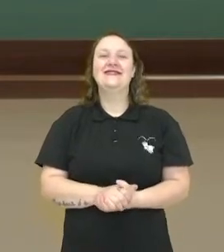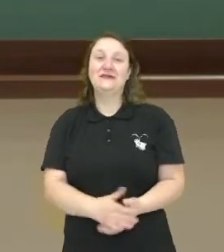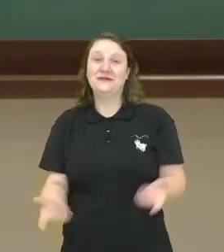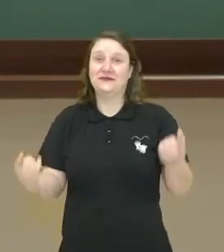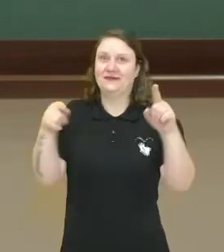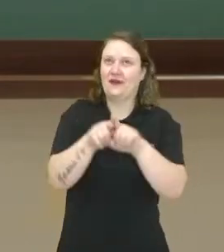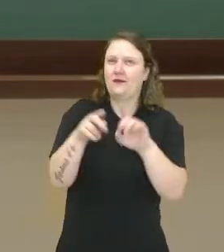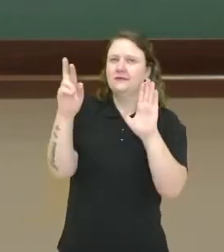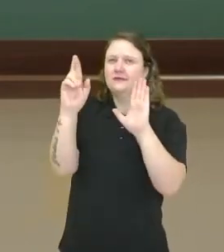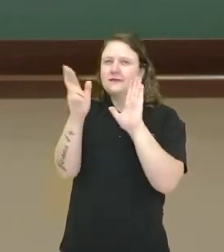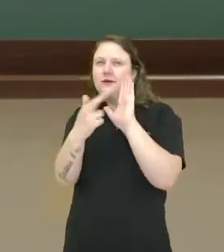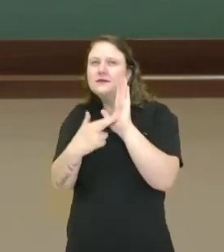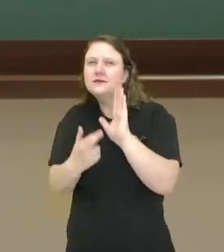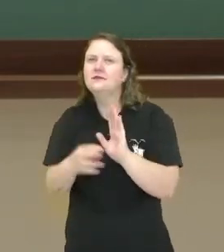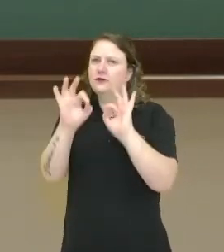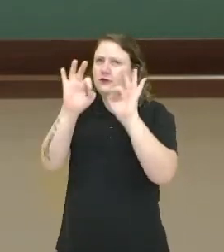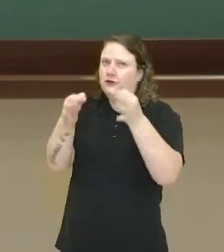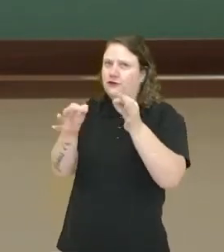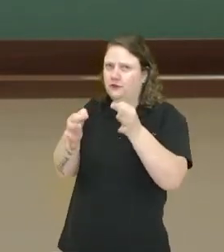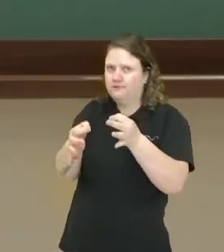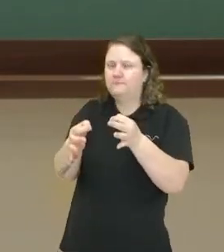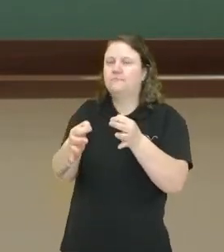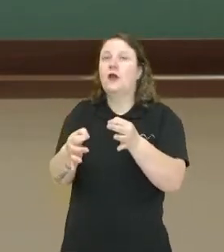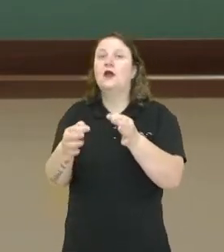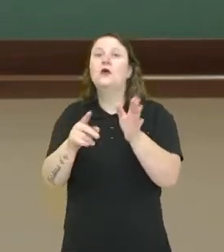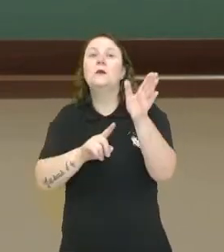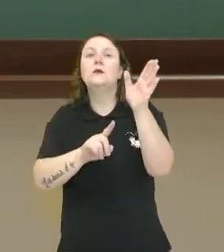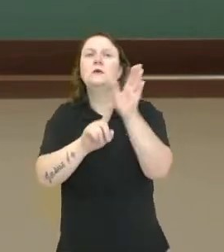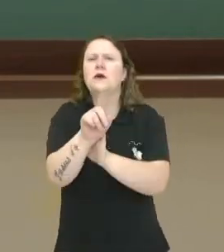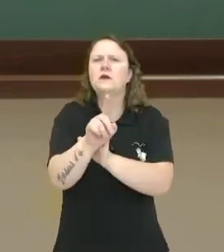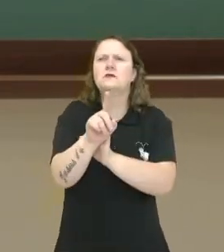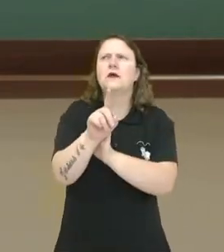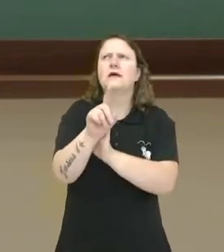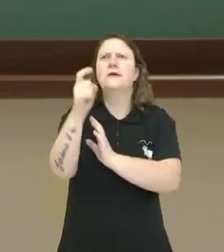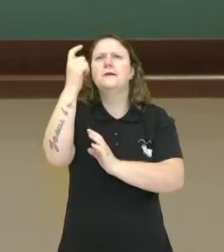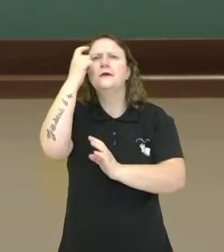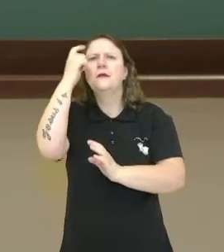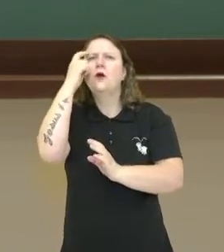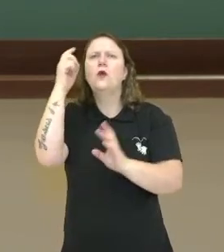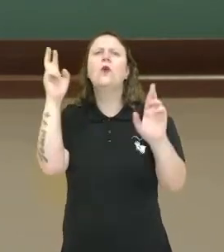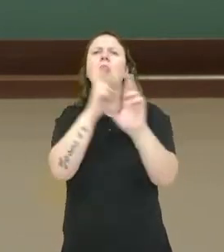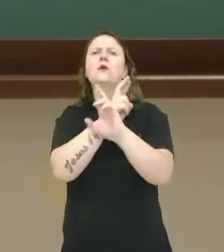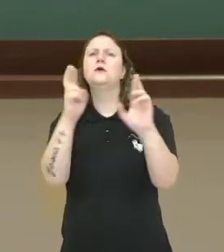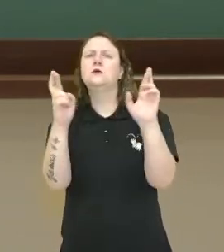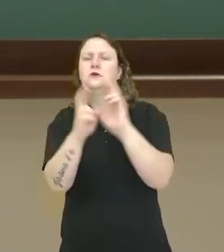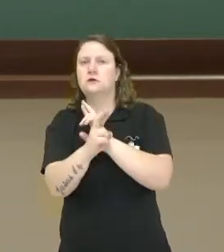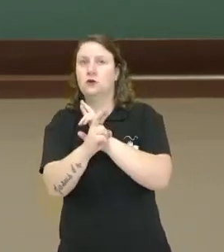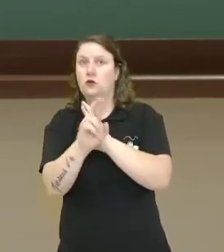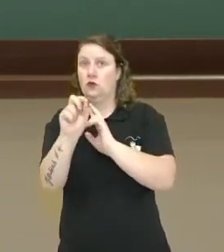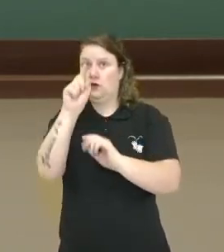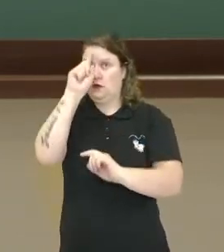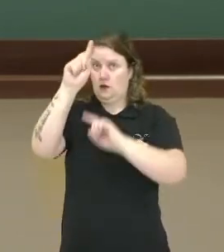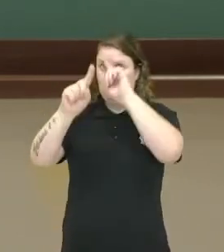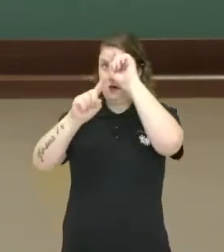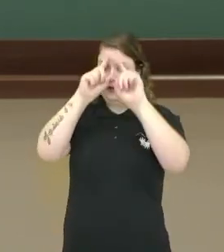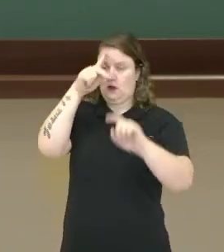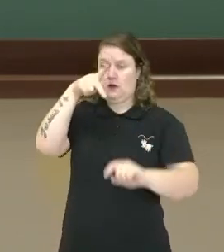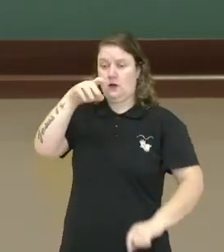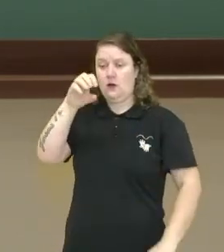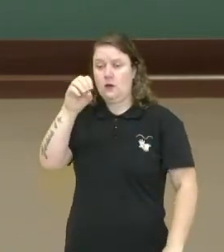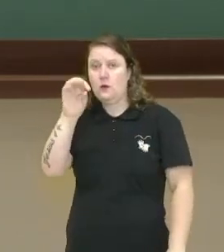Voltamos com a correção da atividade, então ficou uma perguntinha ali para vocês estabelecerem a relação entre a ideia de